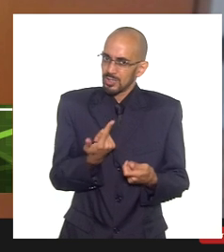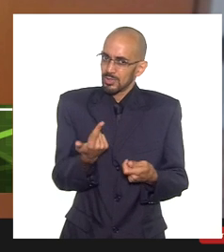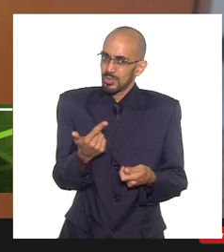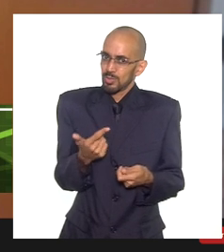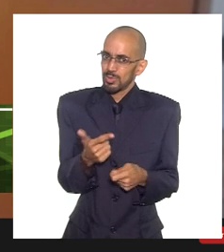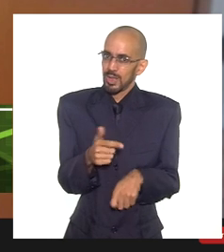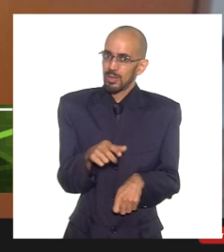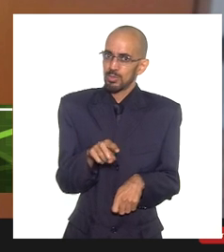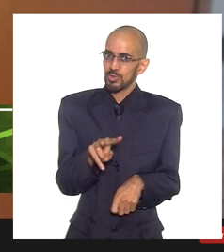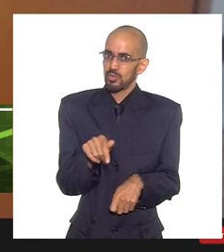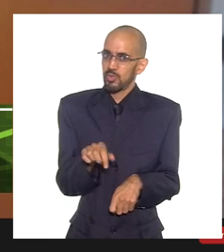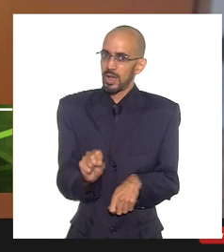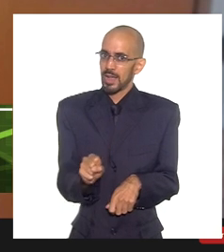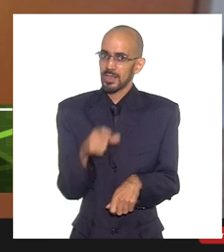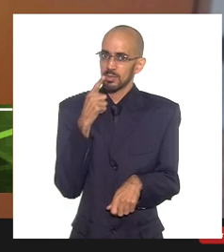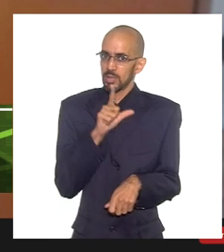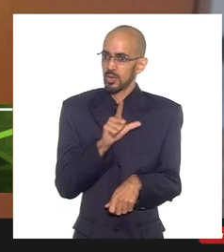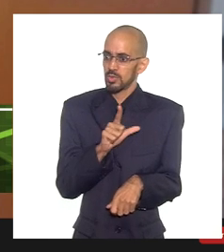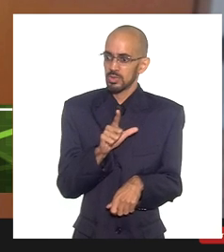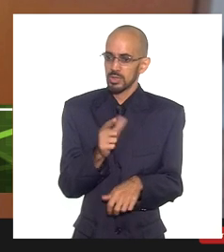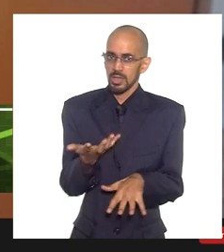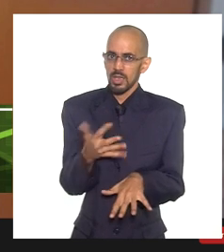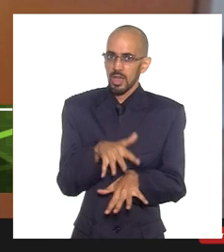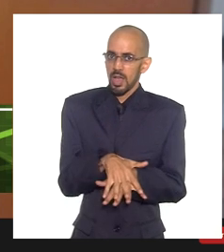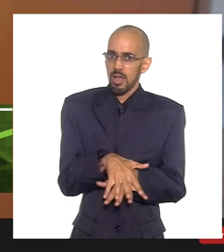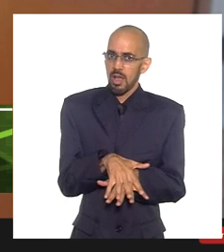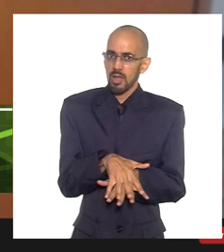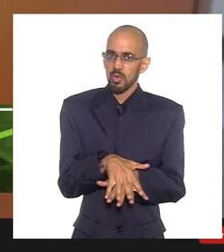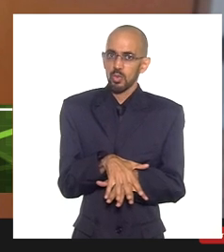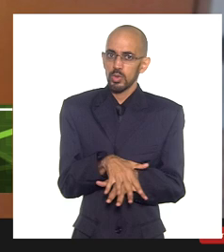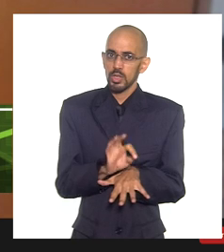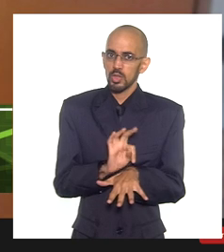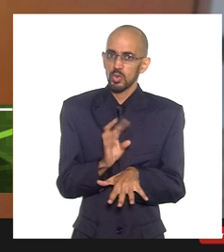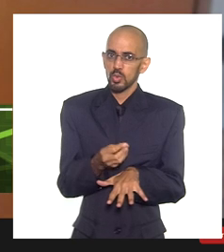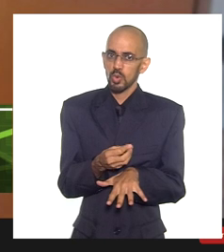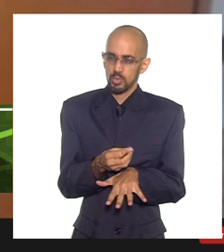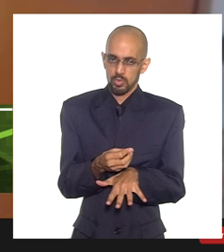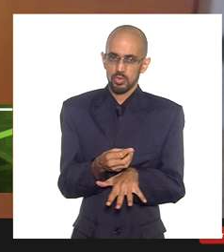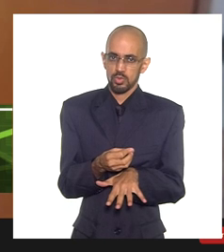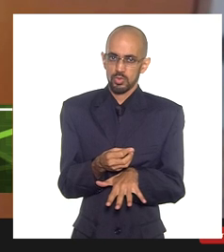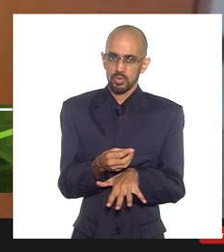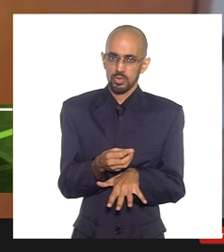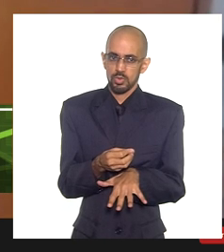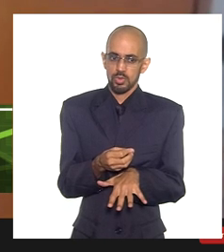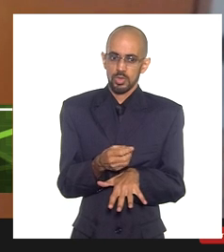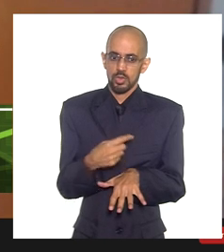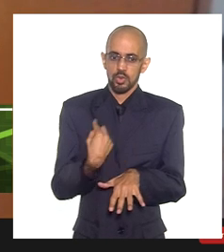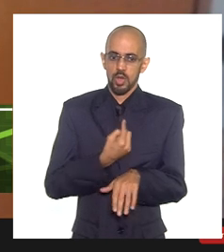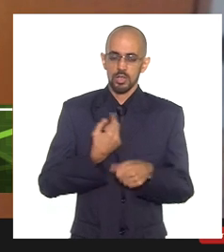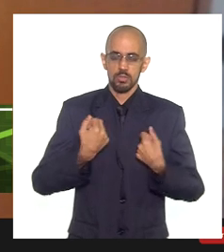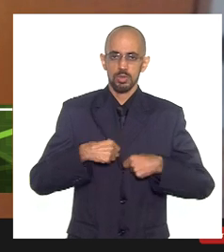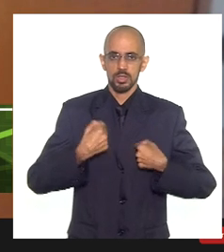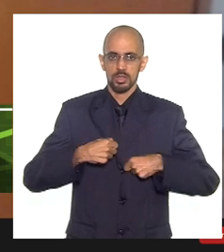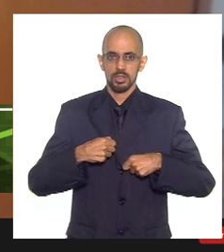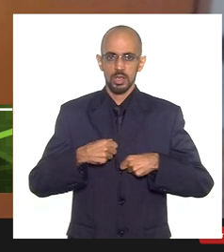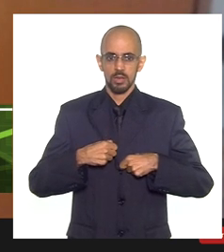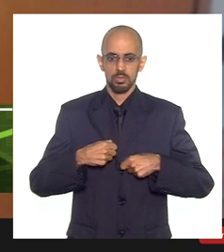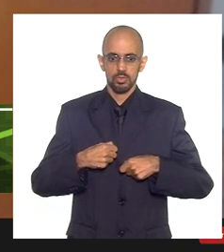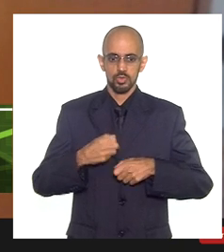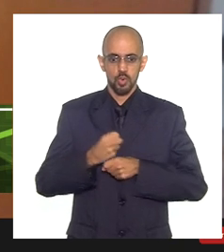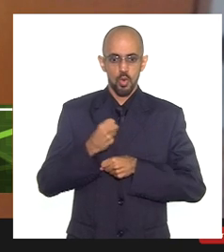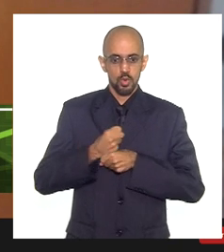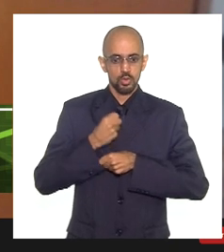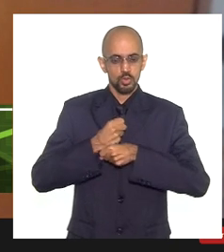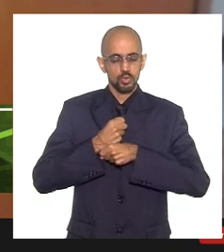carros porque essa demanda é nova evidentemente que tem que se construir o entendimento inclusive para